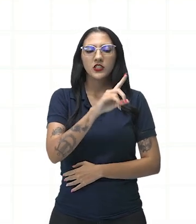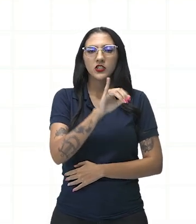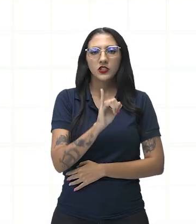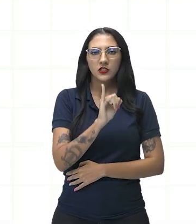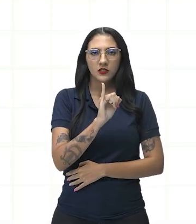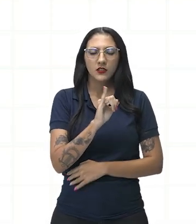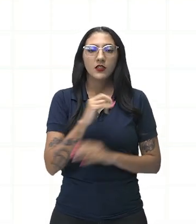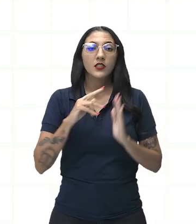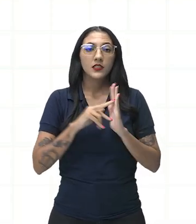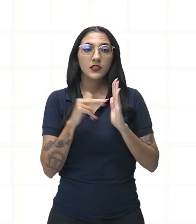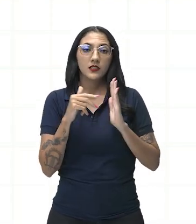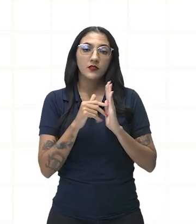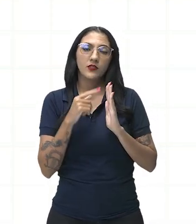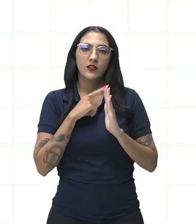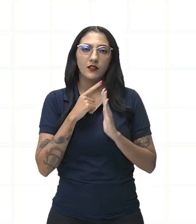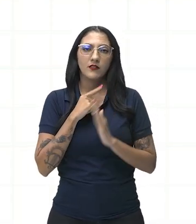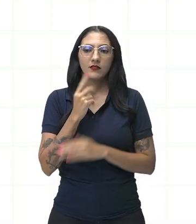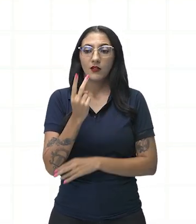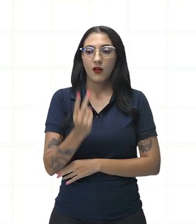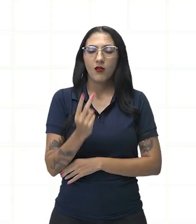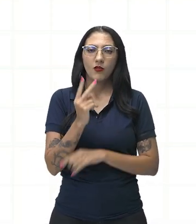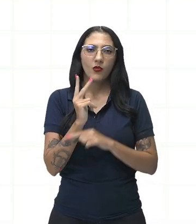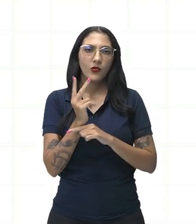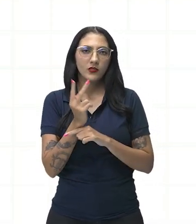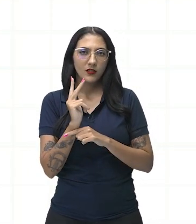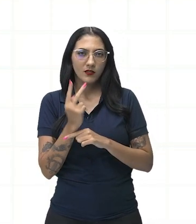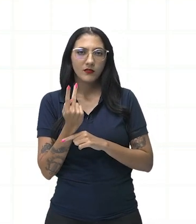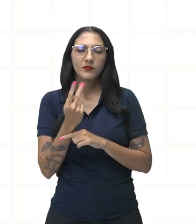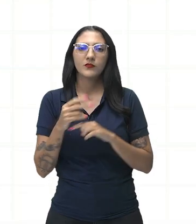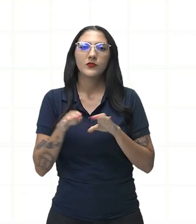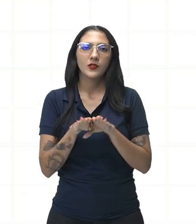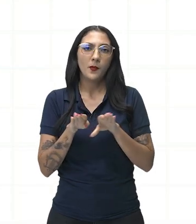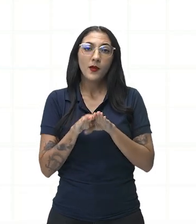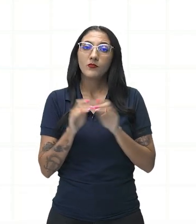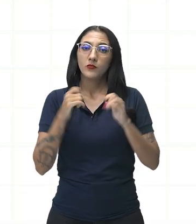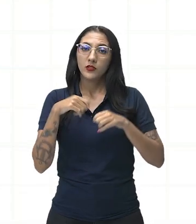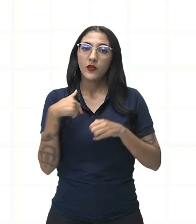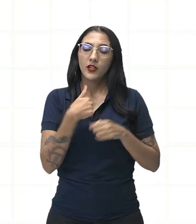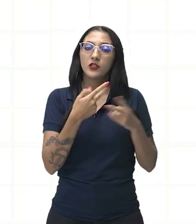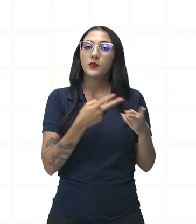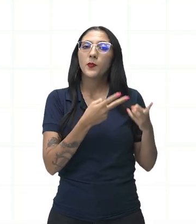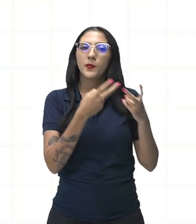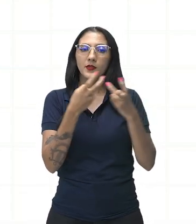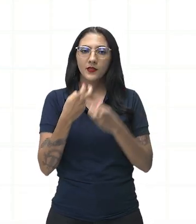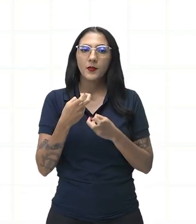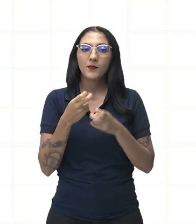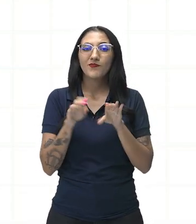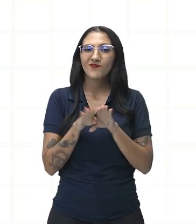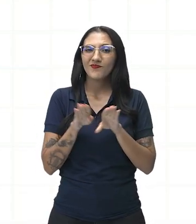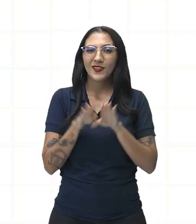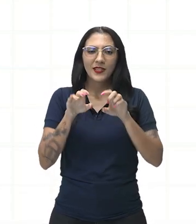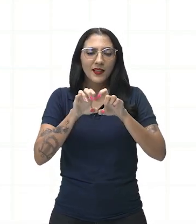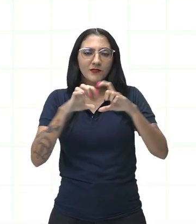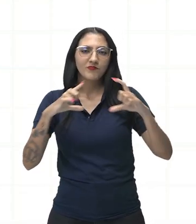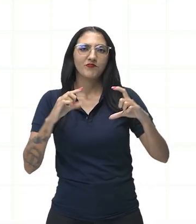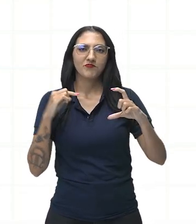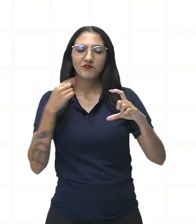dizer que são 2 hidrogênios ionizáveis, onde podemos identificá-lo até na sua Fórmula